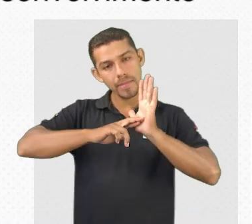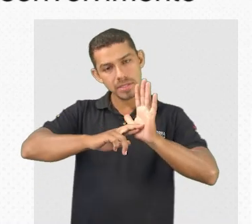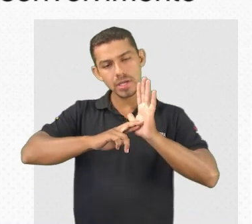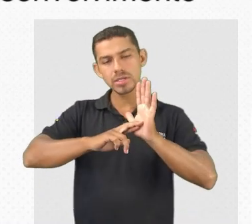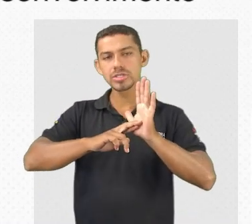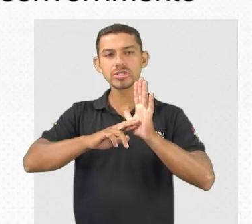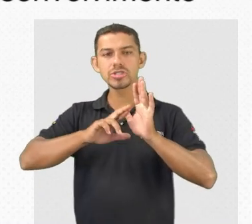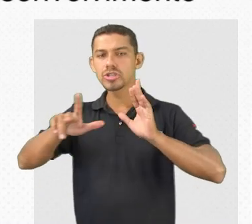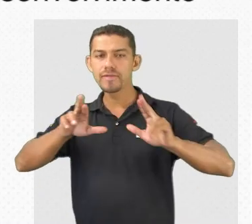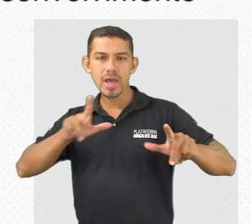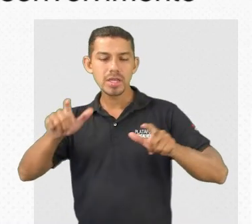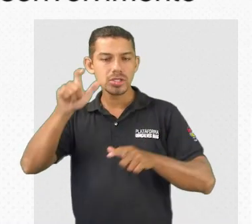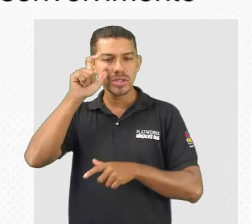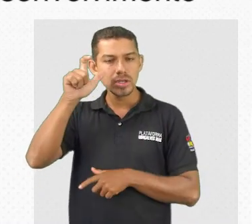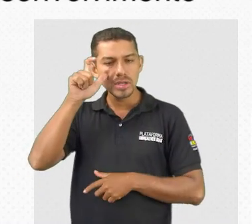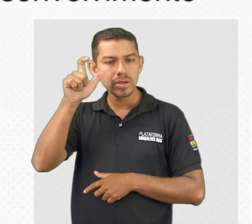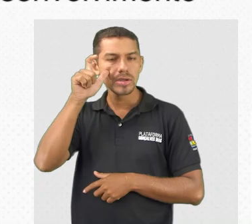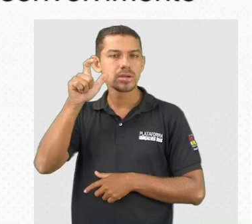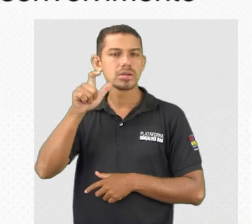diferentes interesses